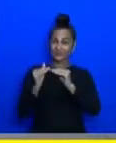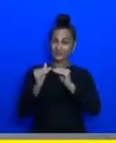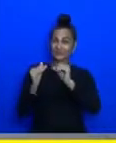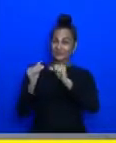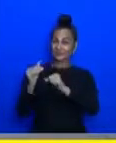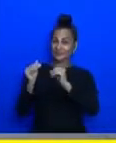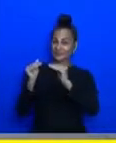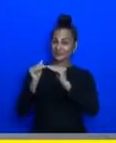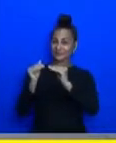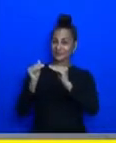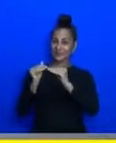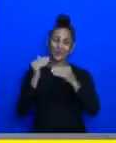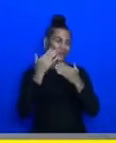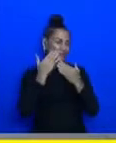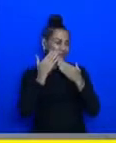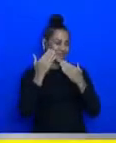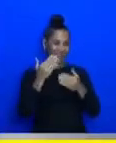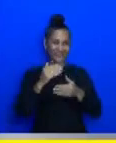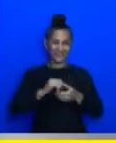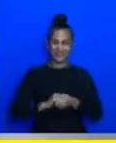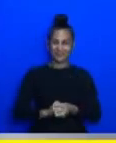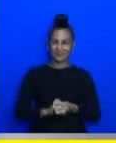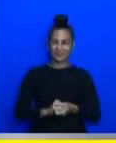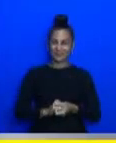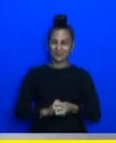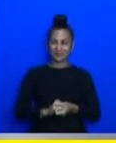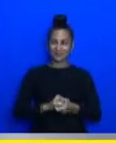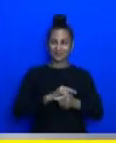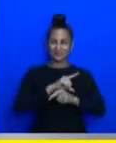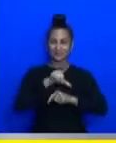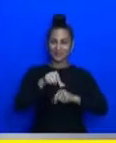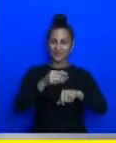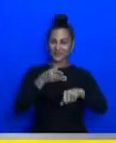confirmo. Sim, confirmo. Obrigado. Sorteio validado.